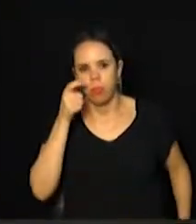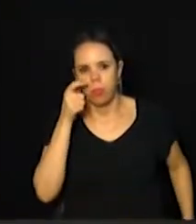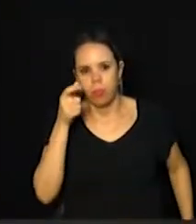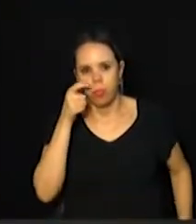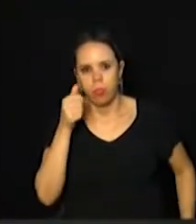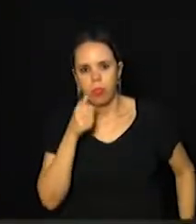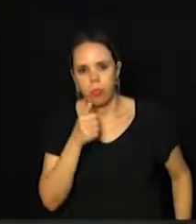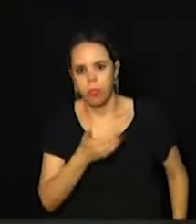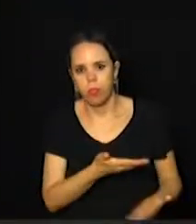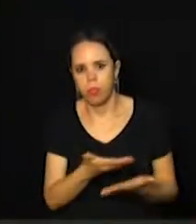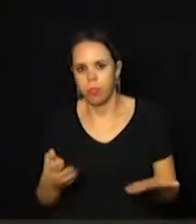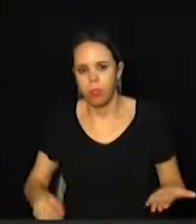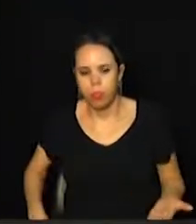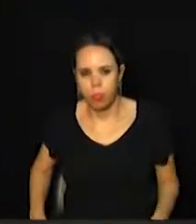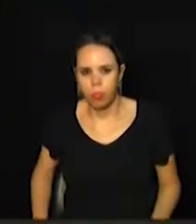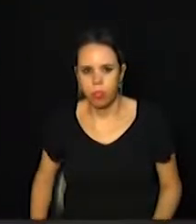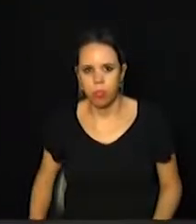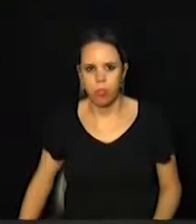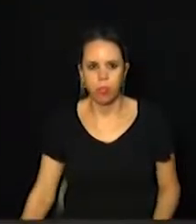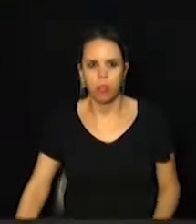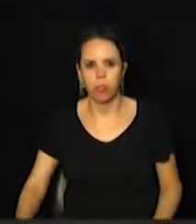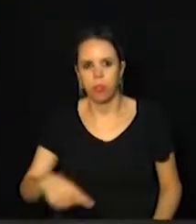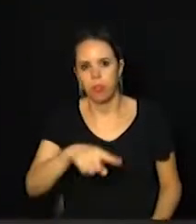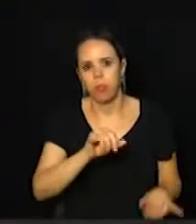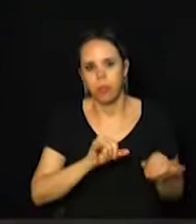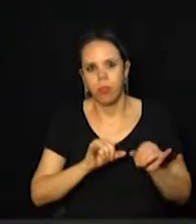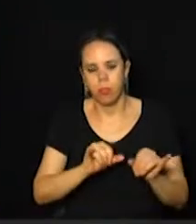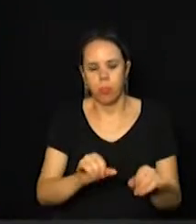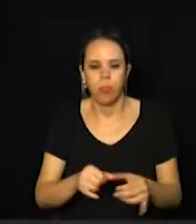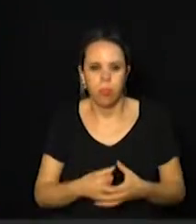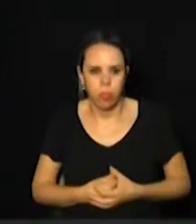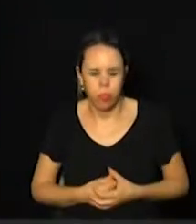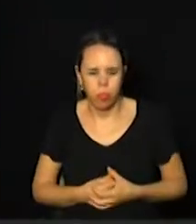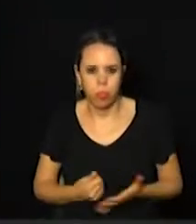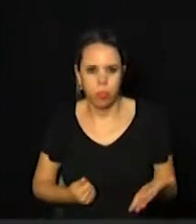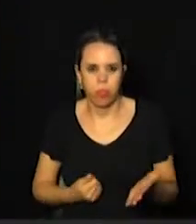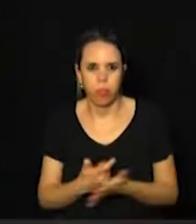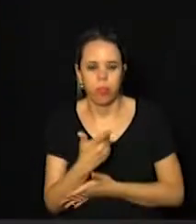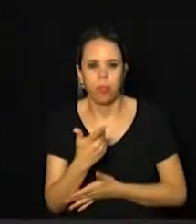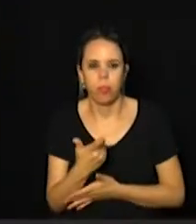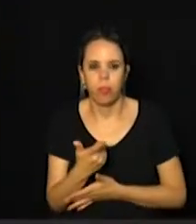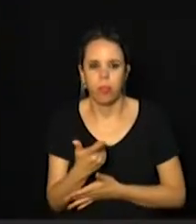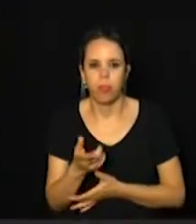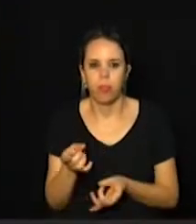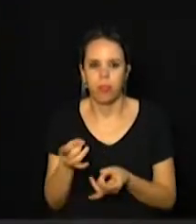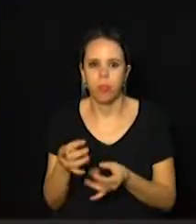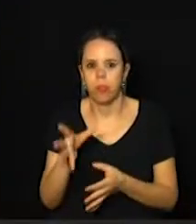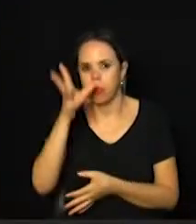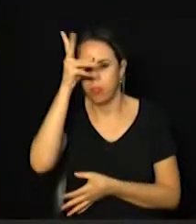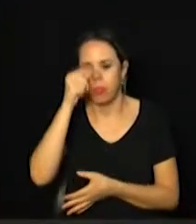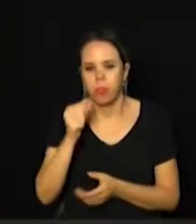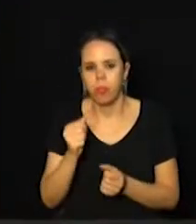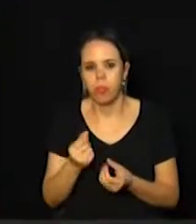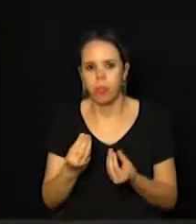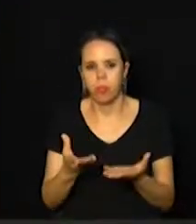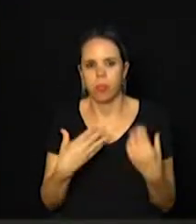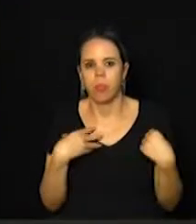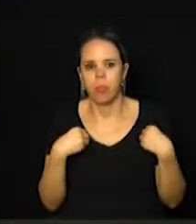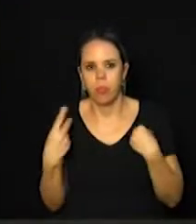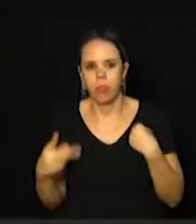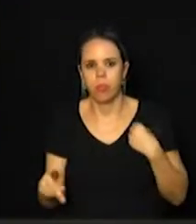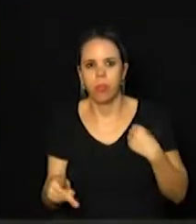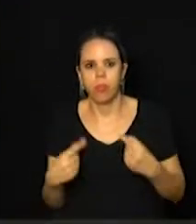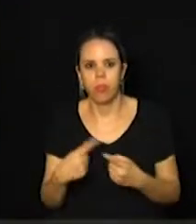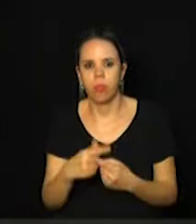as mulheres da dona de casa indo lá no mercado municipal pegando o resto de frango para poder dar para os seus